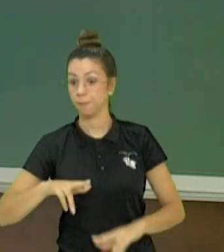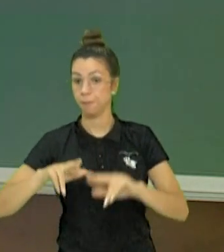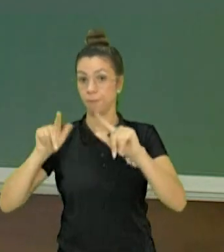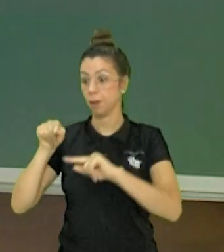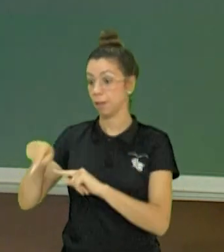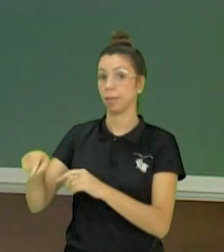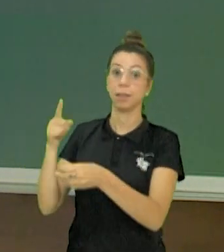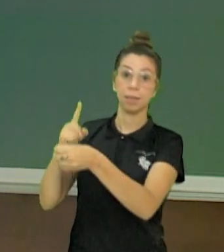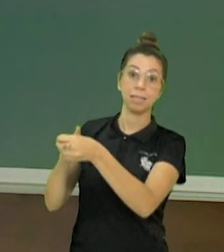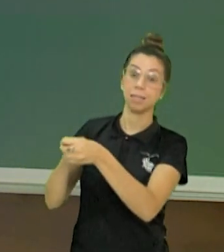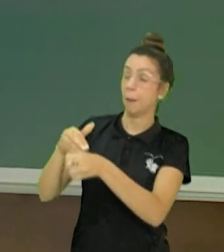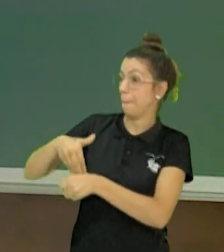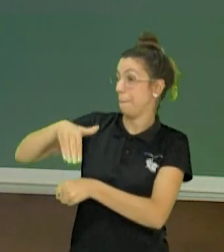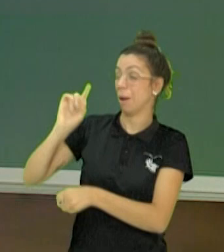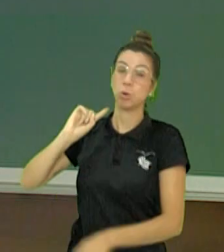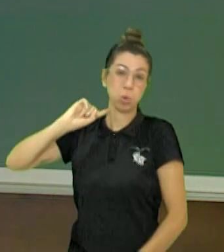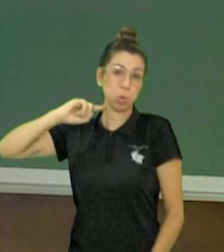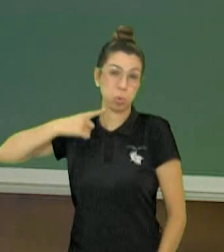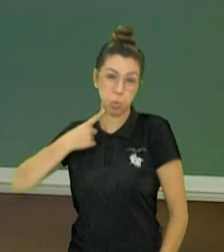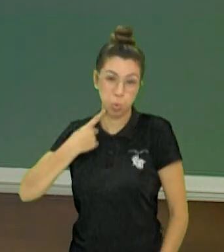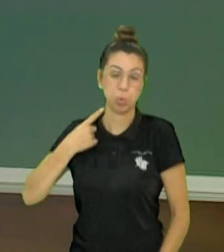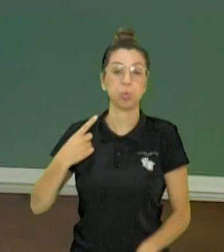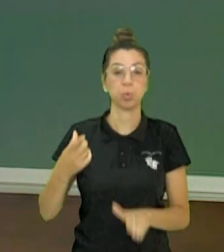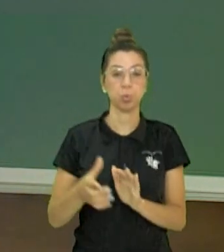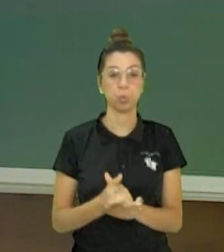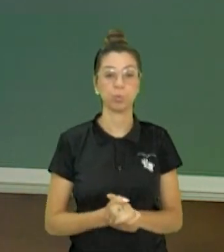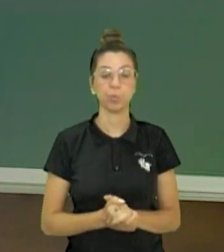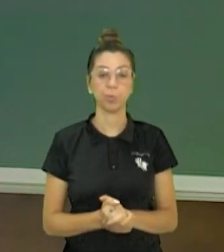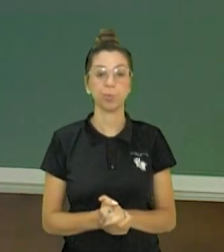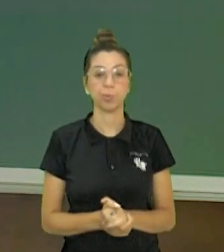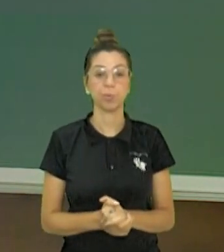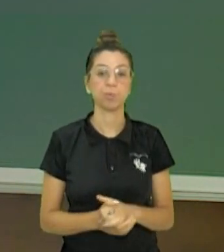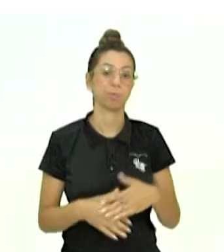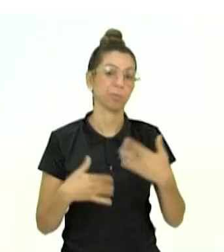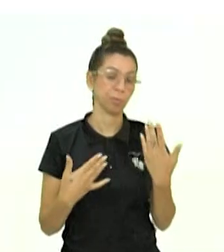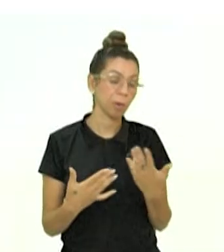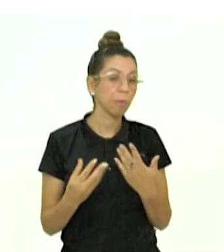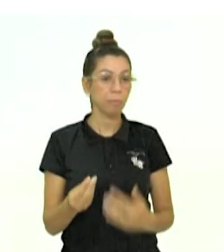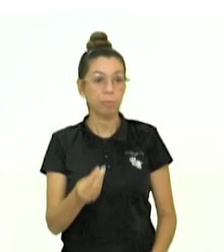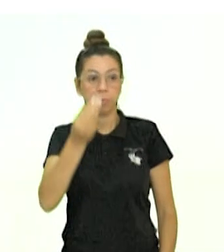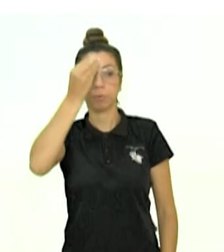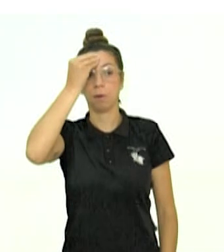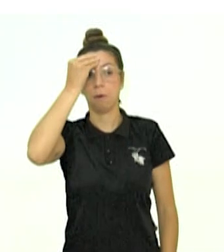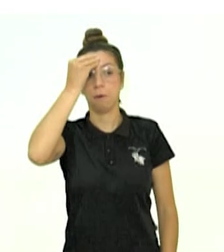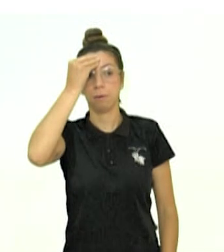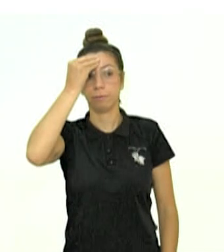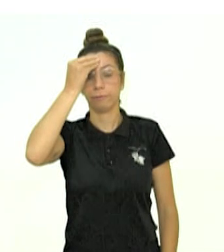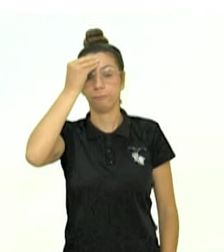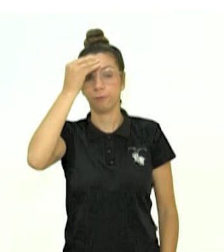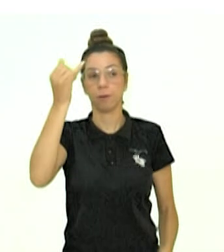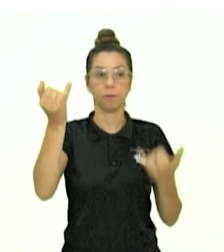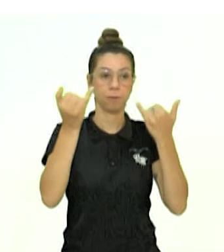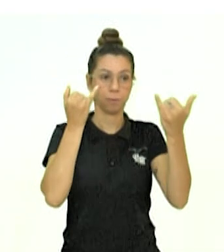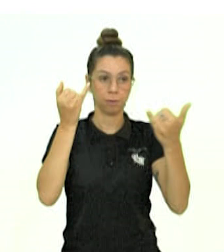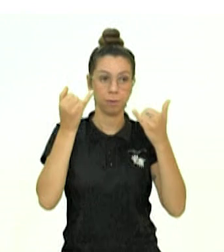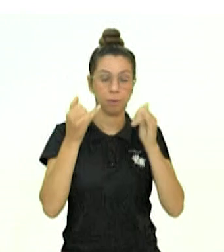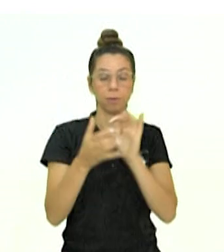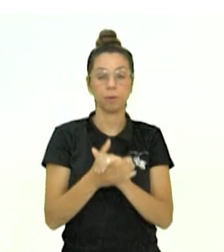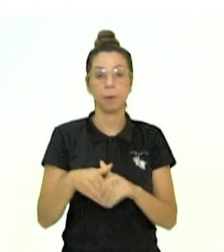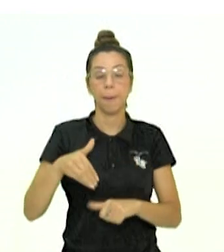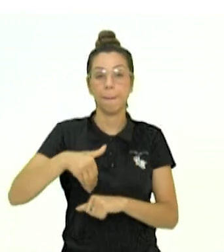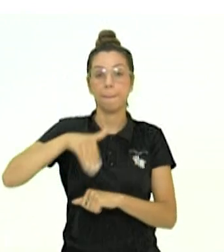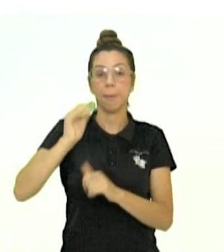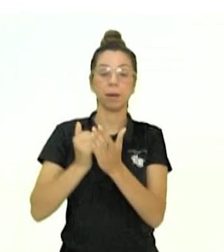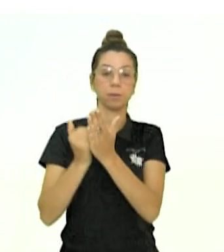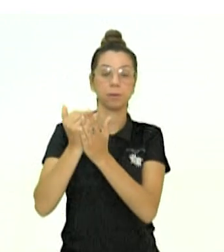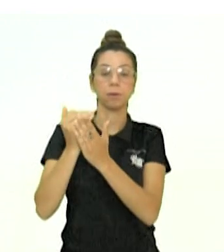Então, gente, olha só. More opportunities than. Então, vai guardando aí essas informações. Mais oportunidades